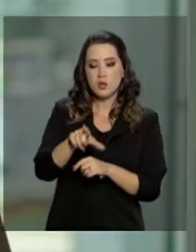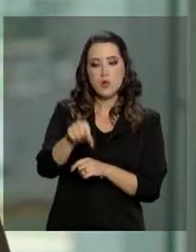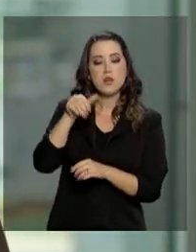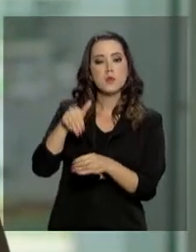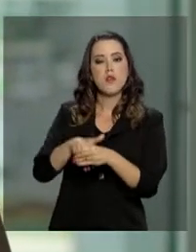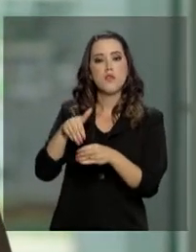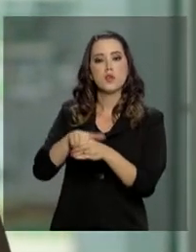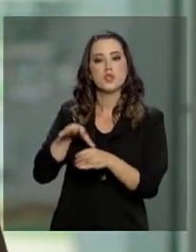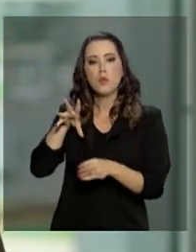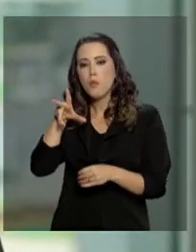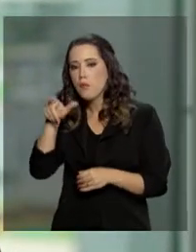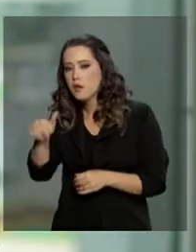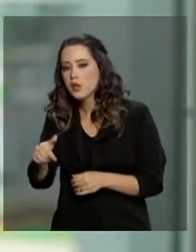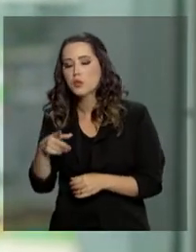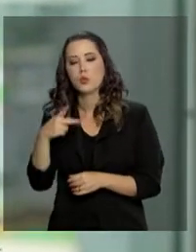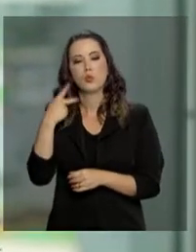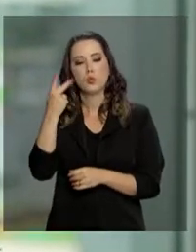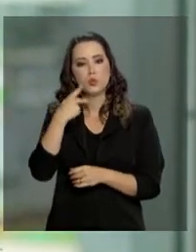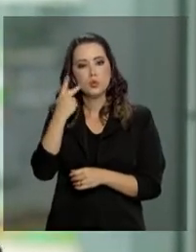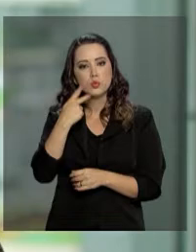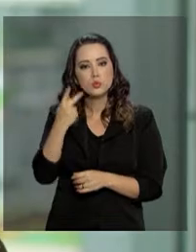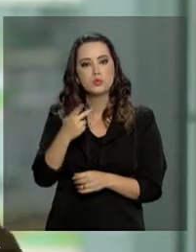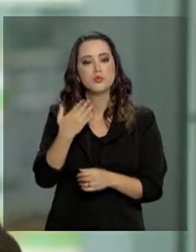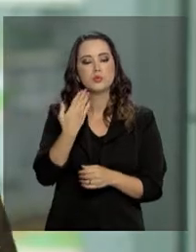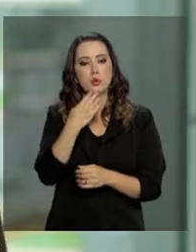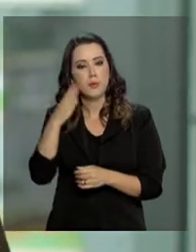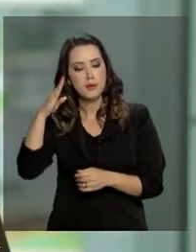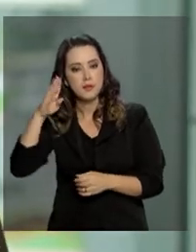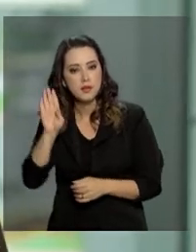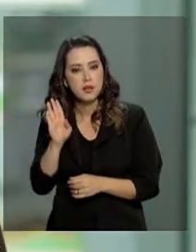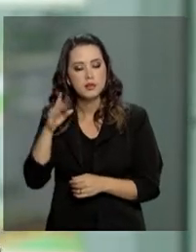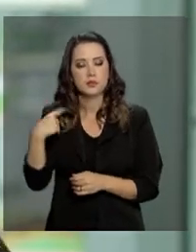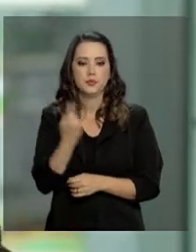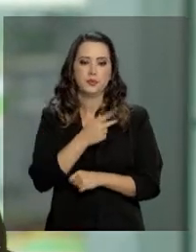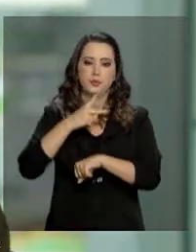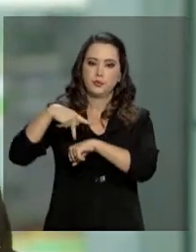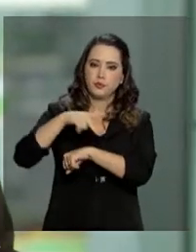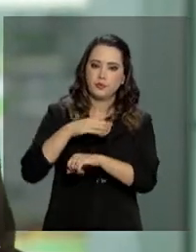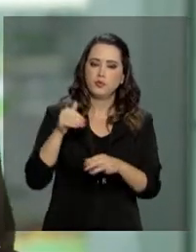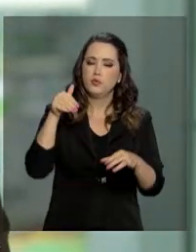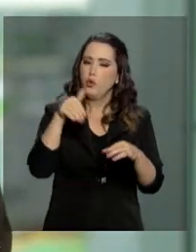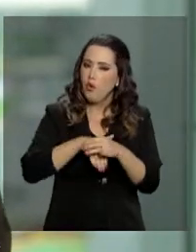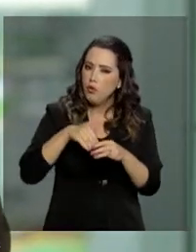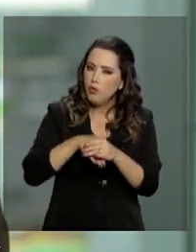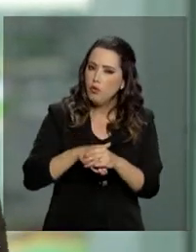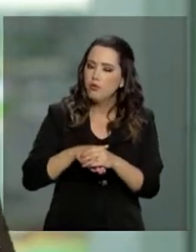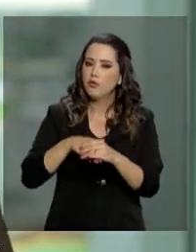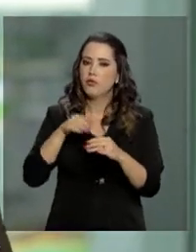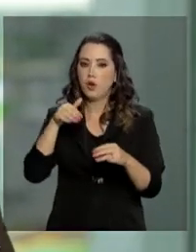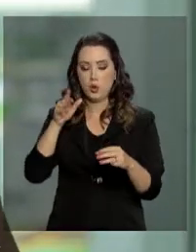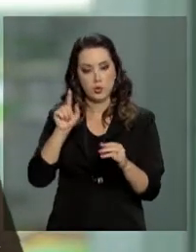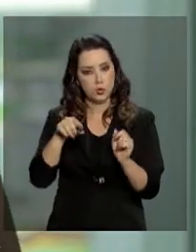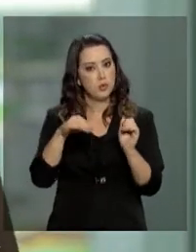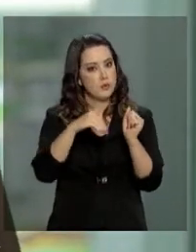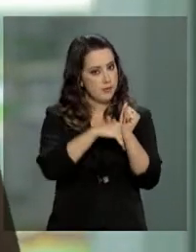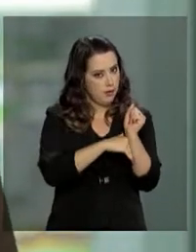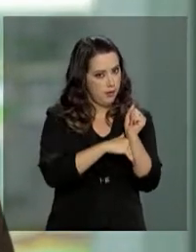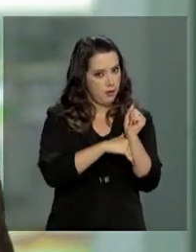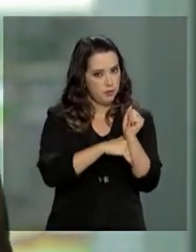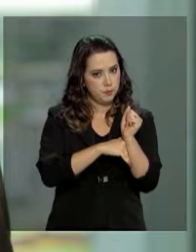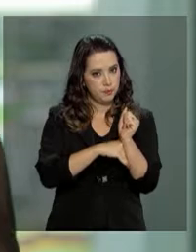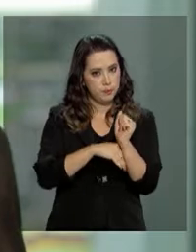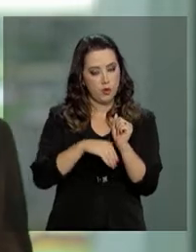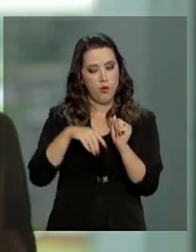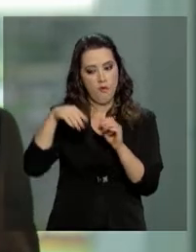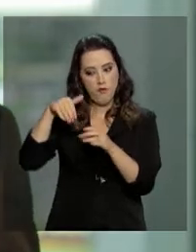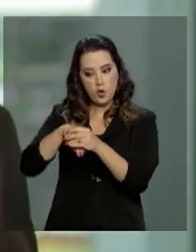para todos os cargos públicos com mandatos populares em nosso país. Por voto direto e secreto. Essa